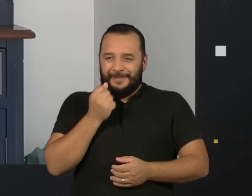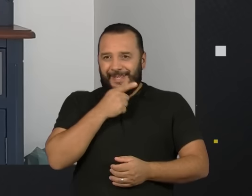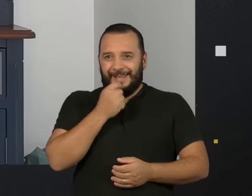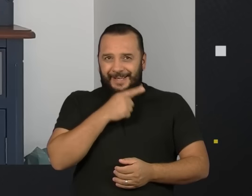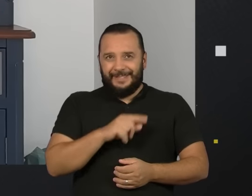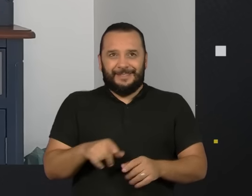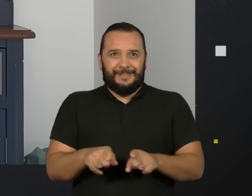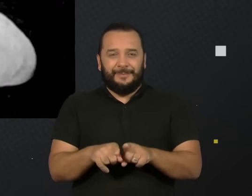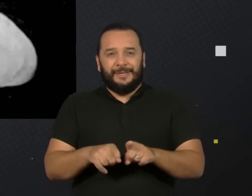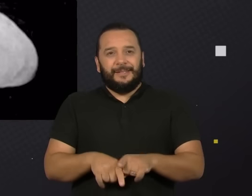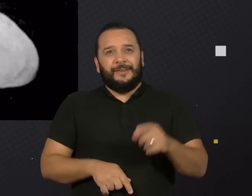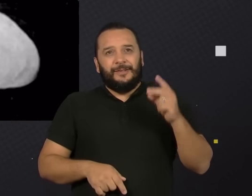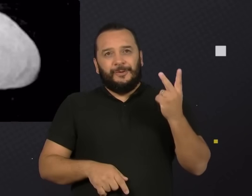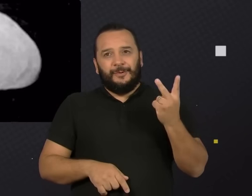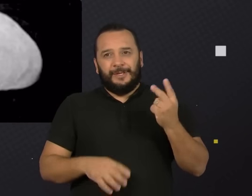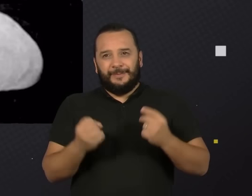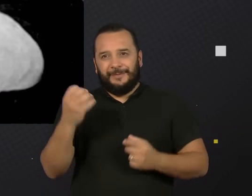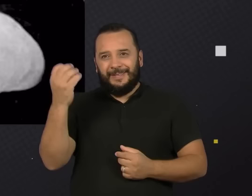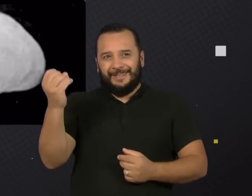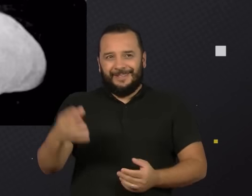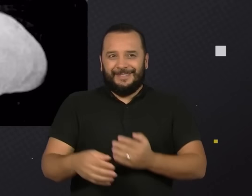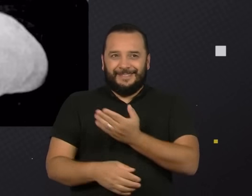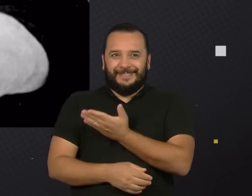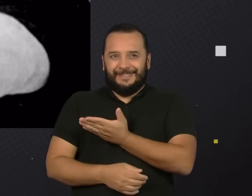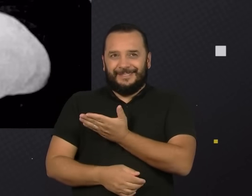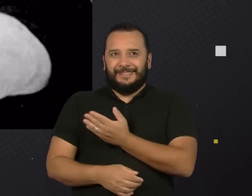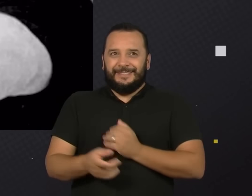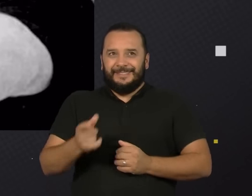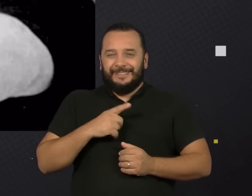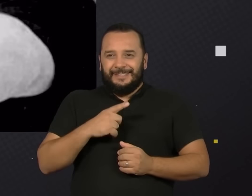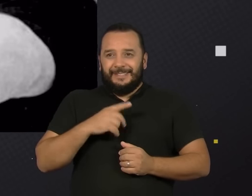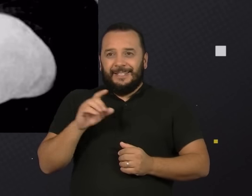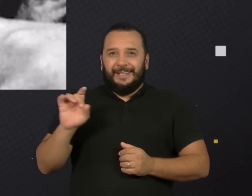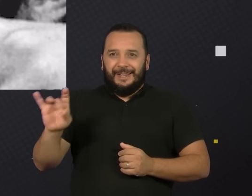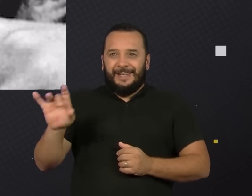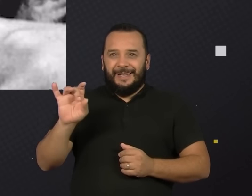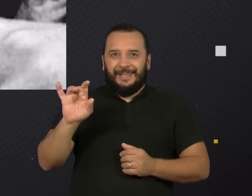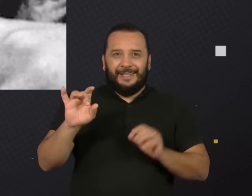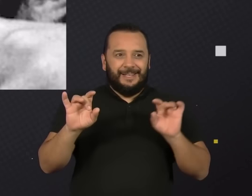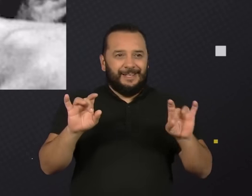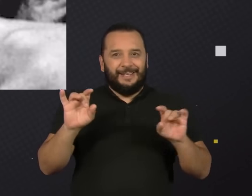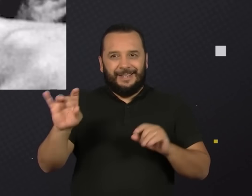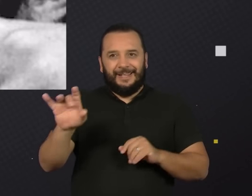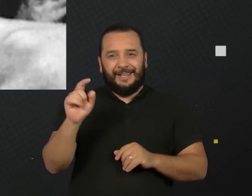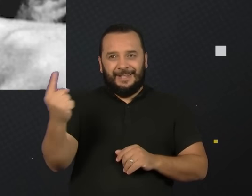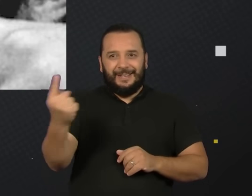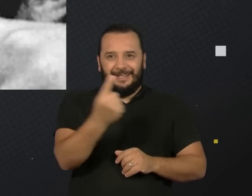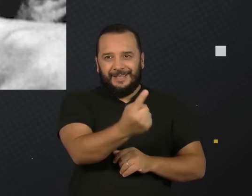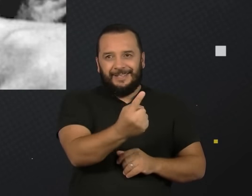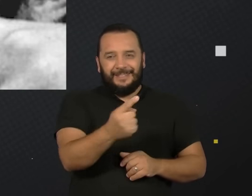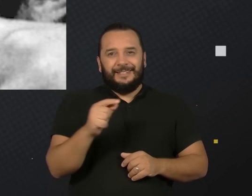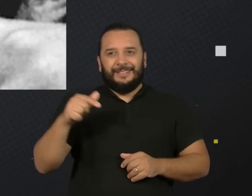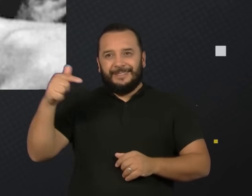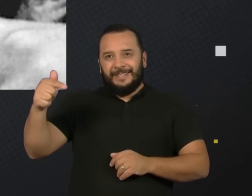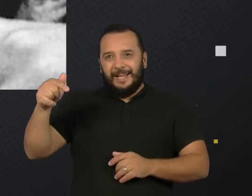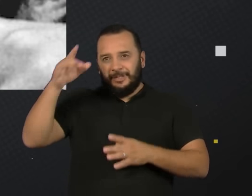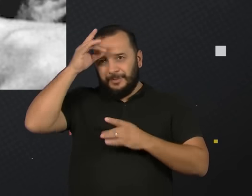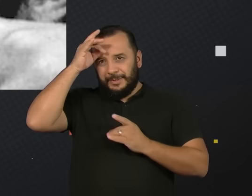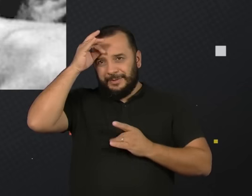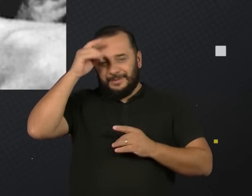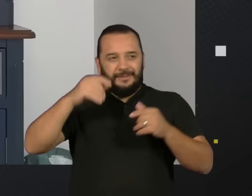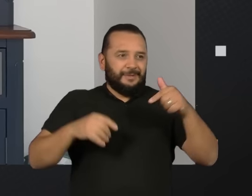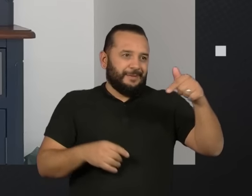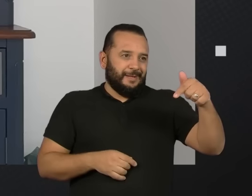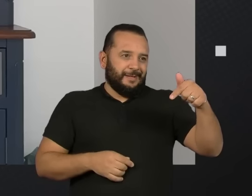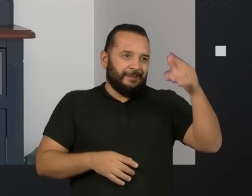para Viagem, que cada um de nós fazia o quê? 7 personagens. Nós nos transformando só